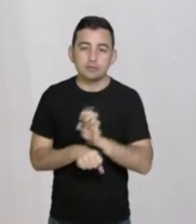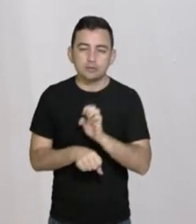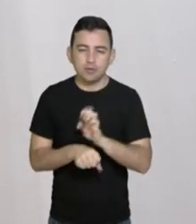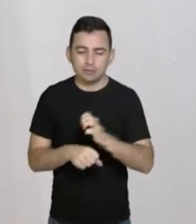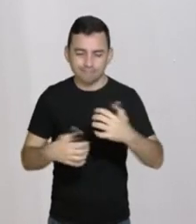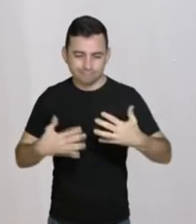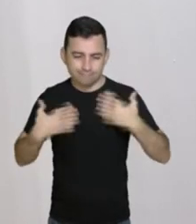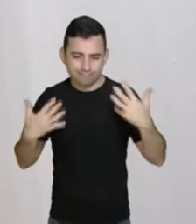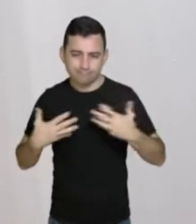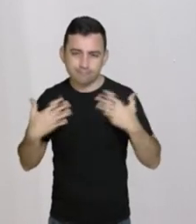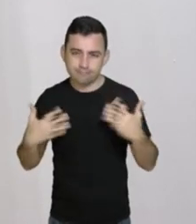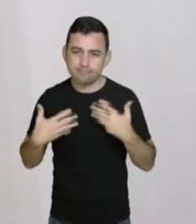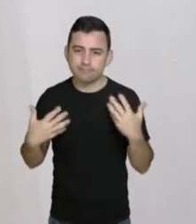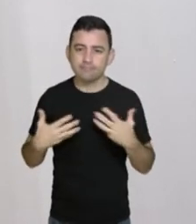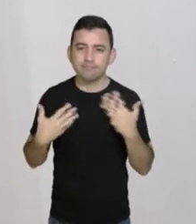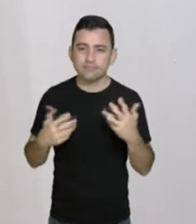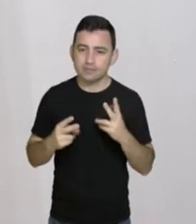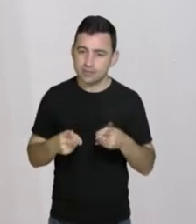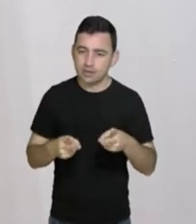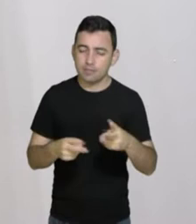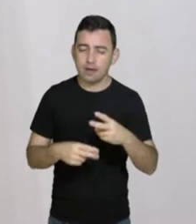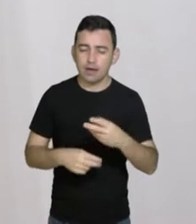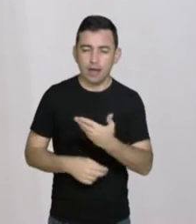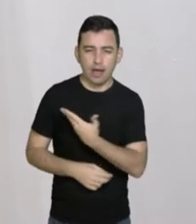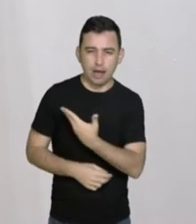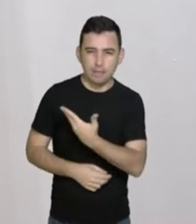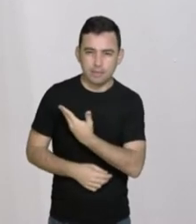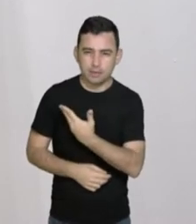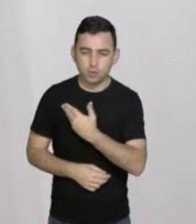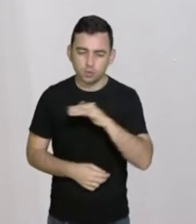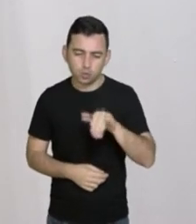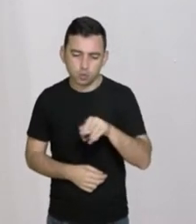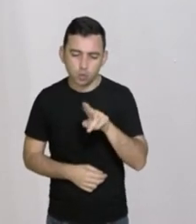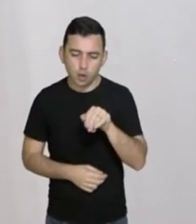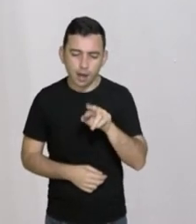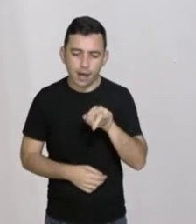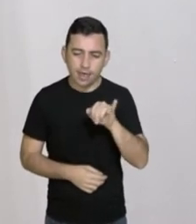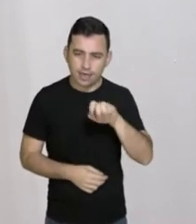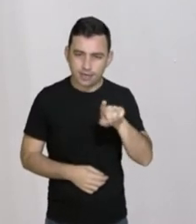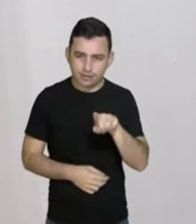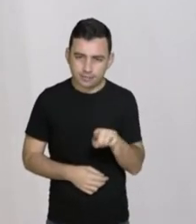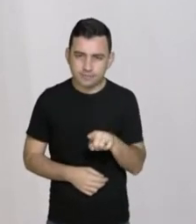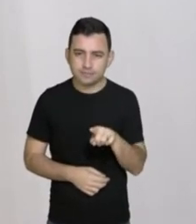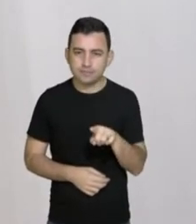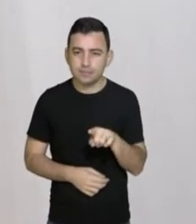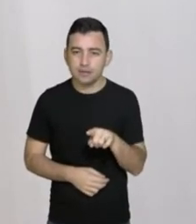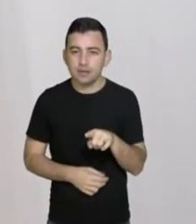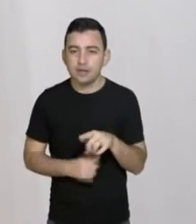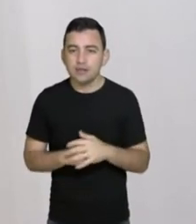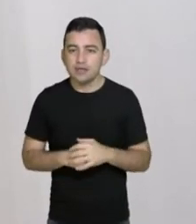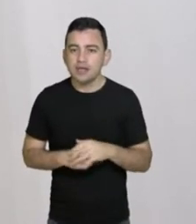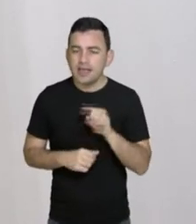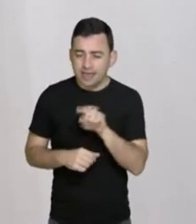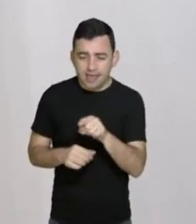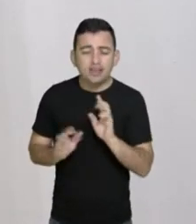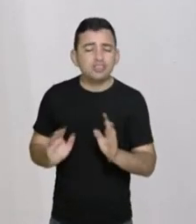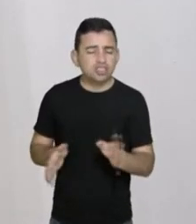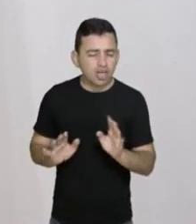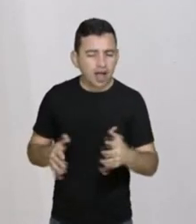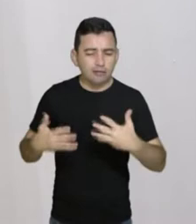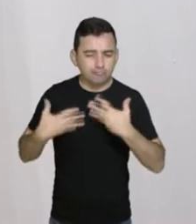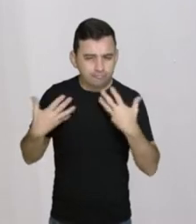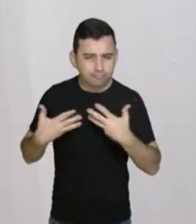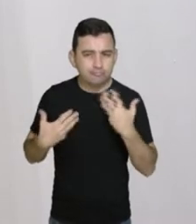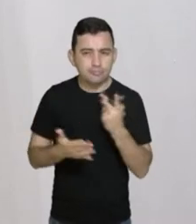Incentivado pelo sempre querido amigo Juarez Ponticelli, que, aliás, já foi meu incentivador na